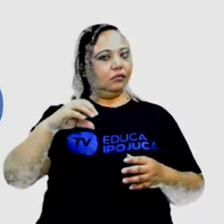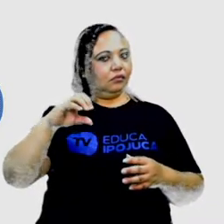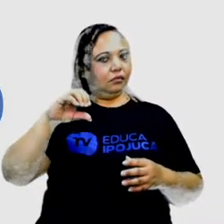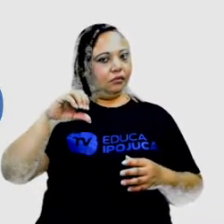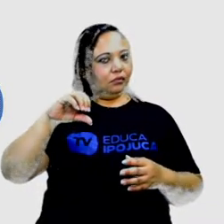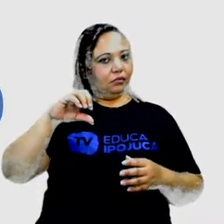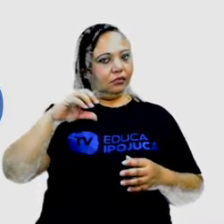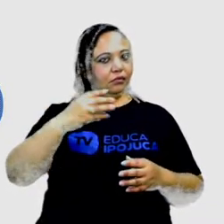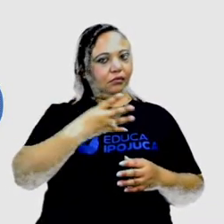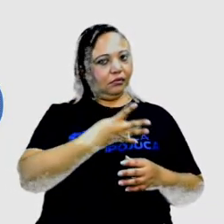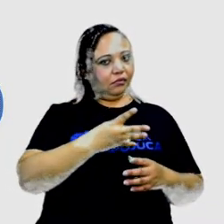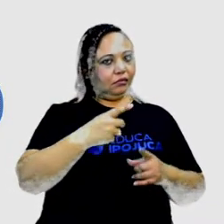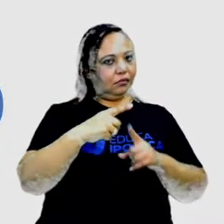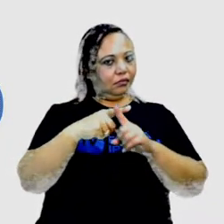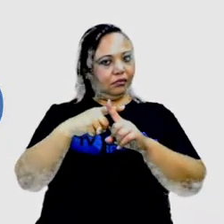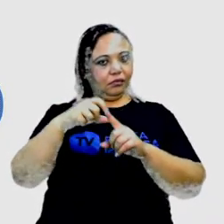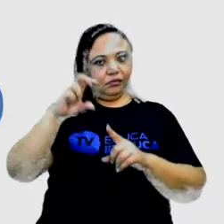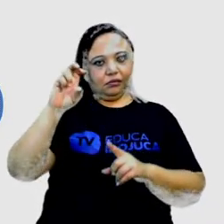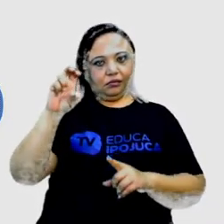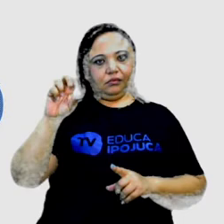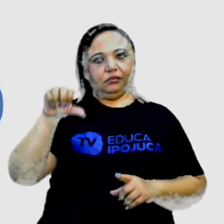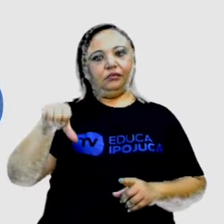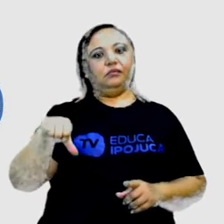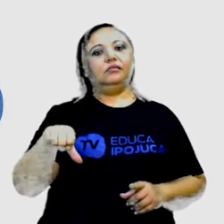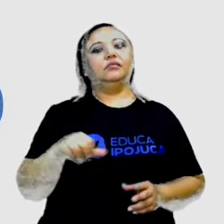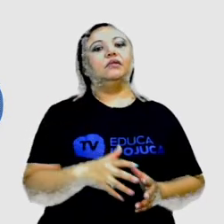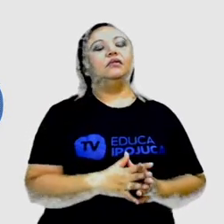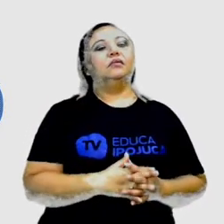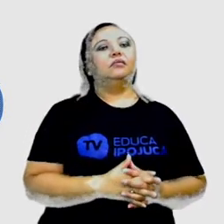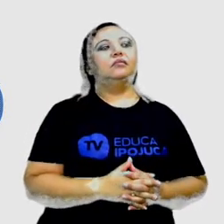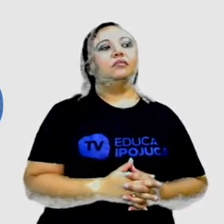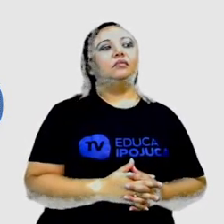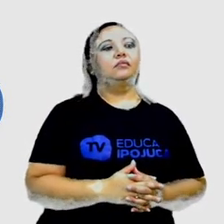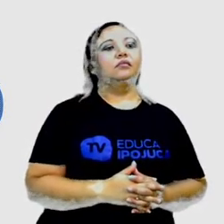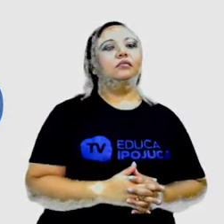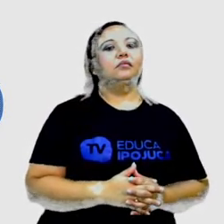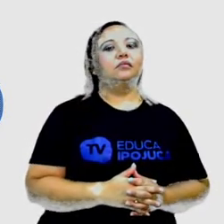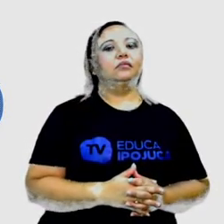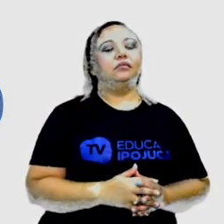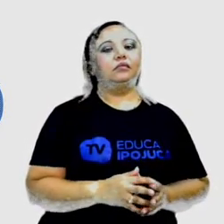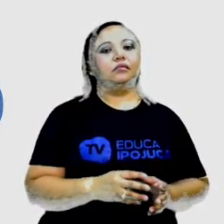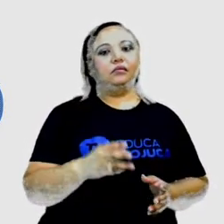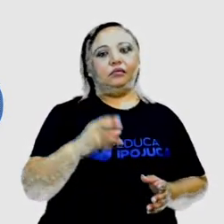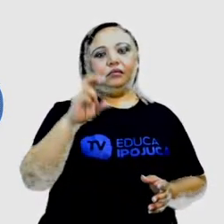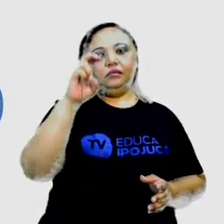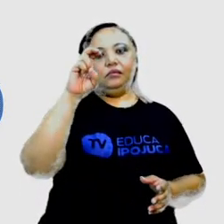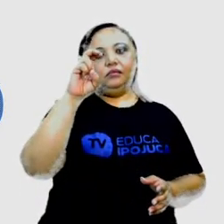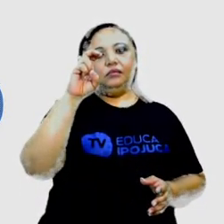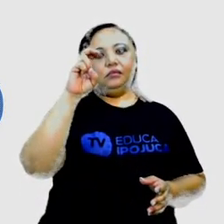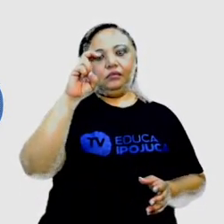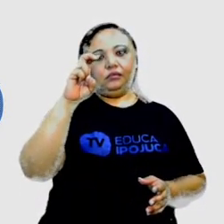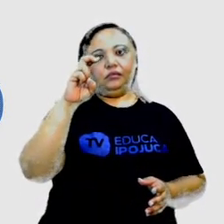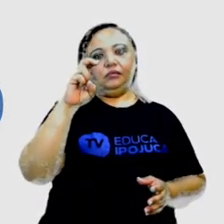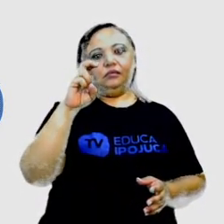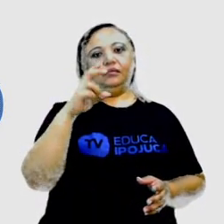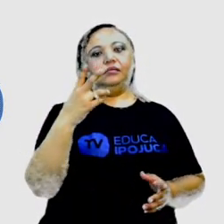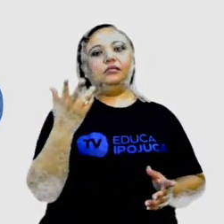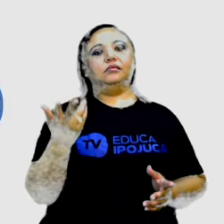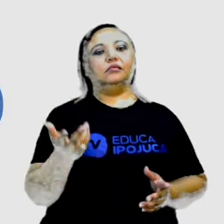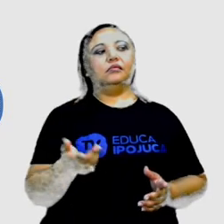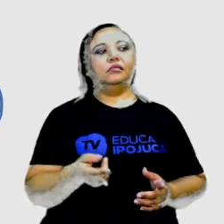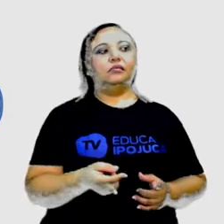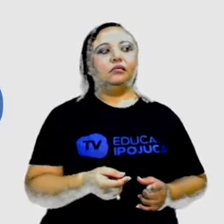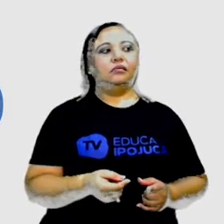que é um múltiplo de 3 e a gente já tirou daí. Mas vamos pensar no 5. 5 é primo. Beleza. Já deixei